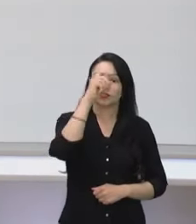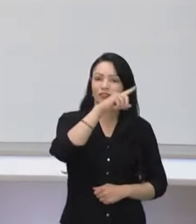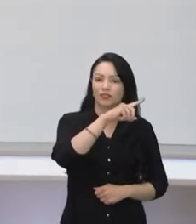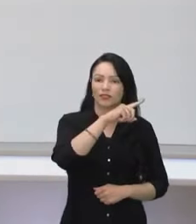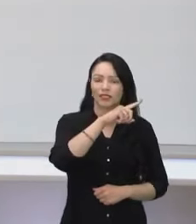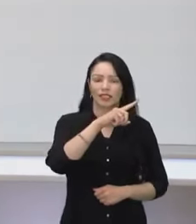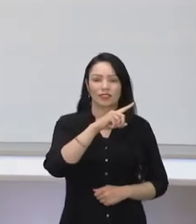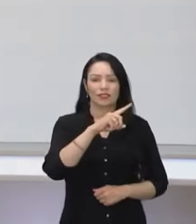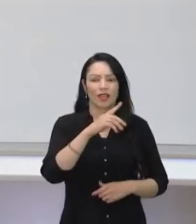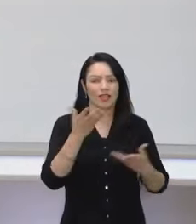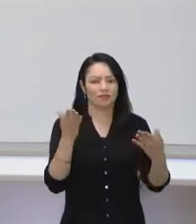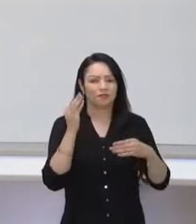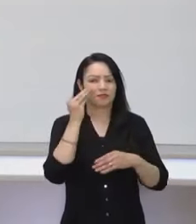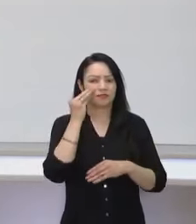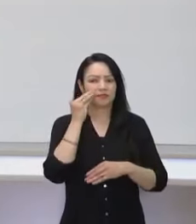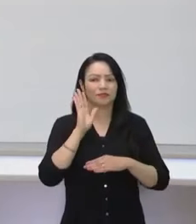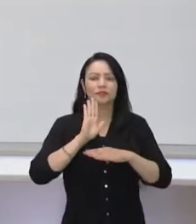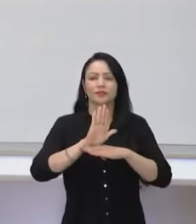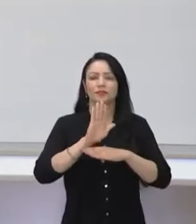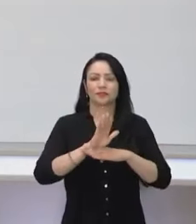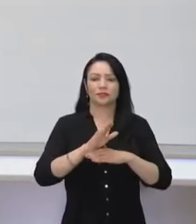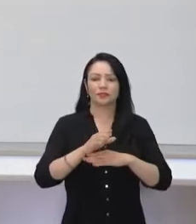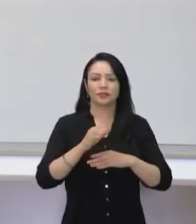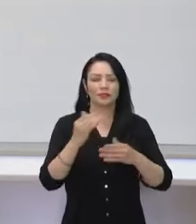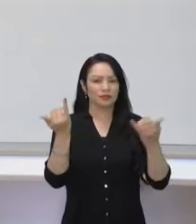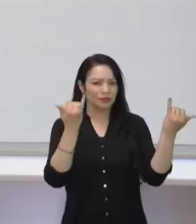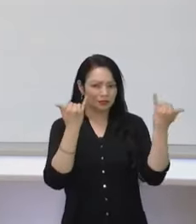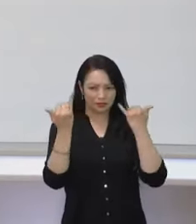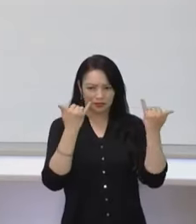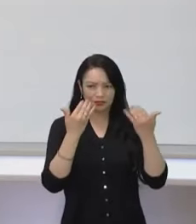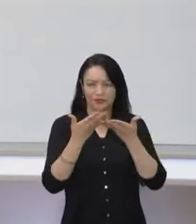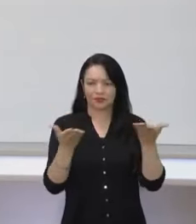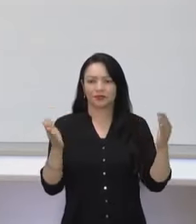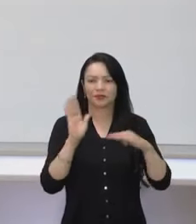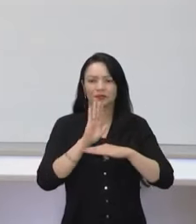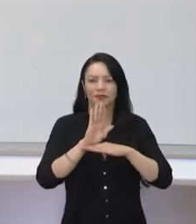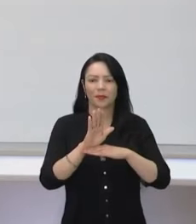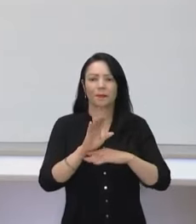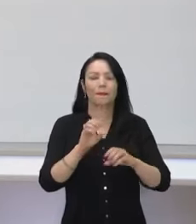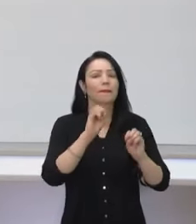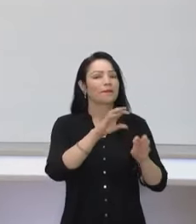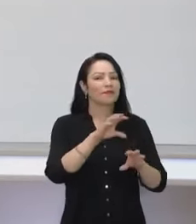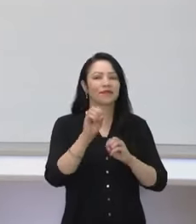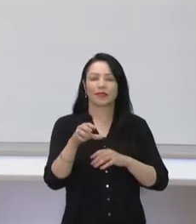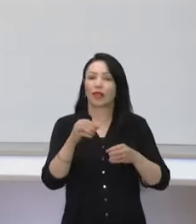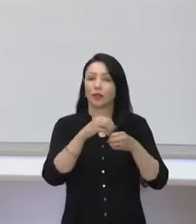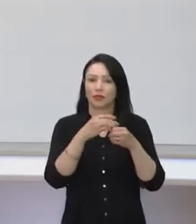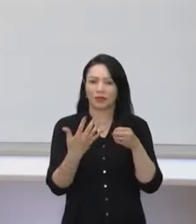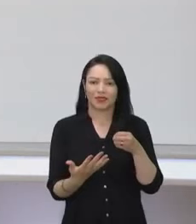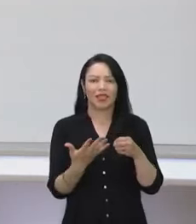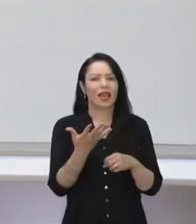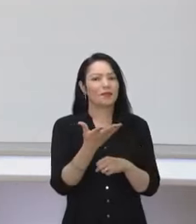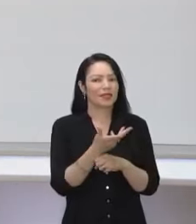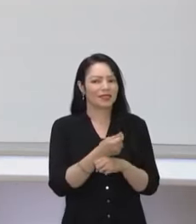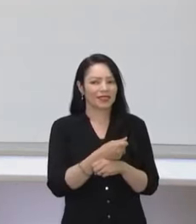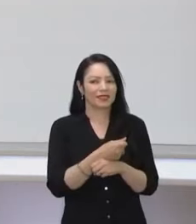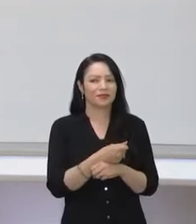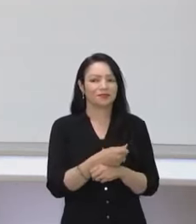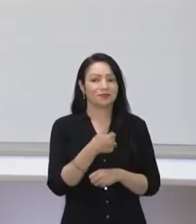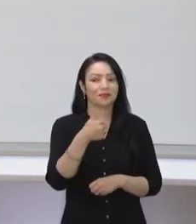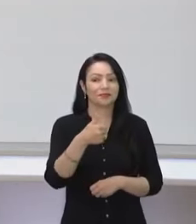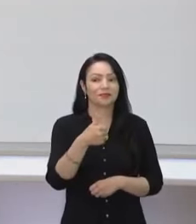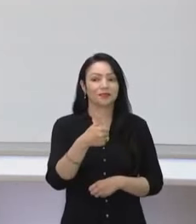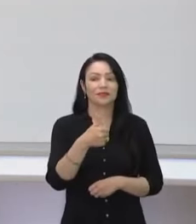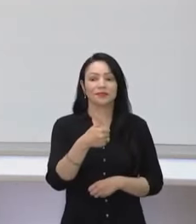gente vai tentar auxiliar aqui com algumas informações para orientá-los sobre os conteúdos e as habilidades dessas questões,